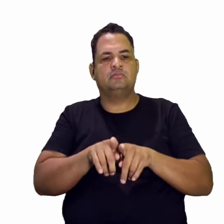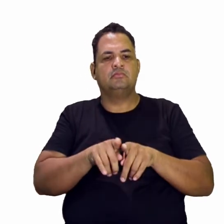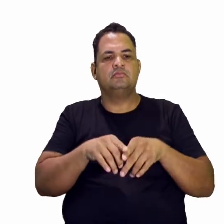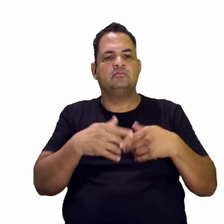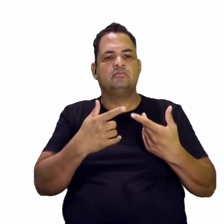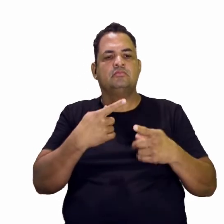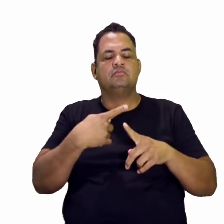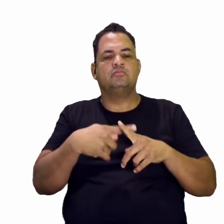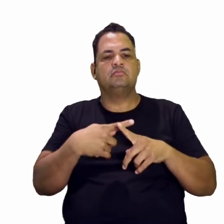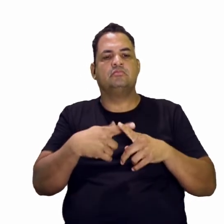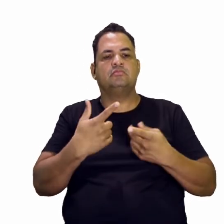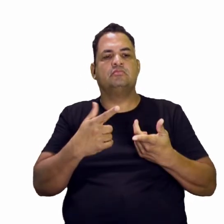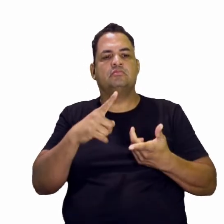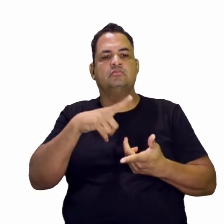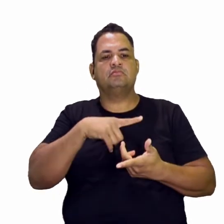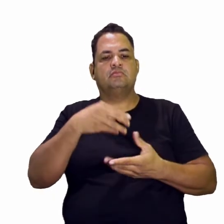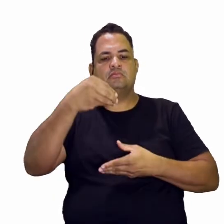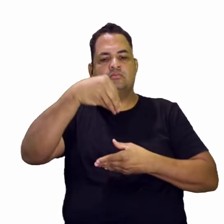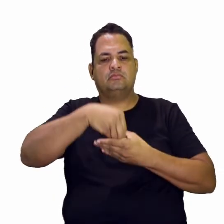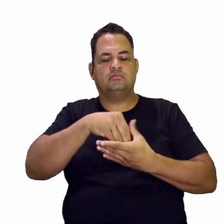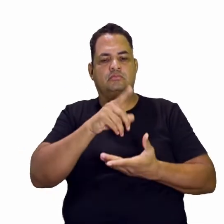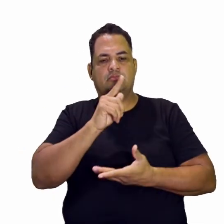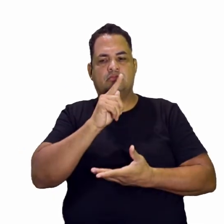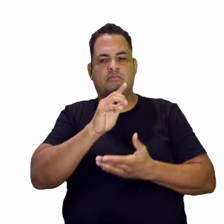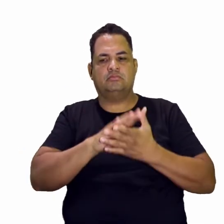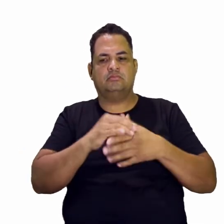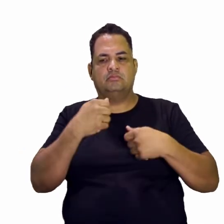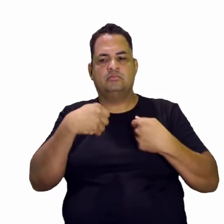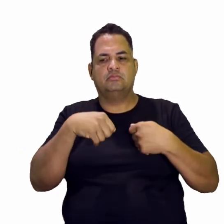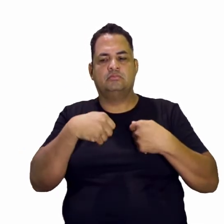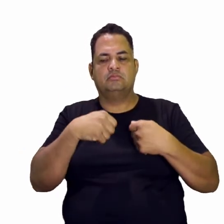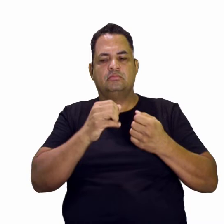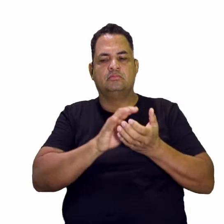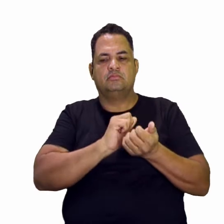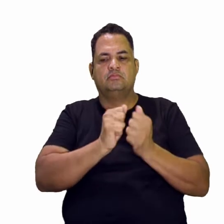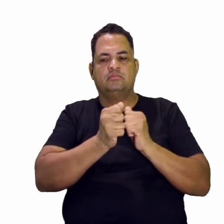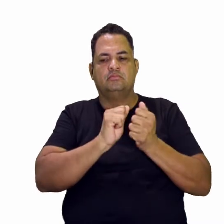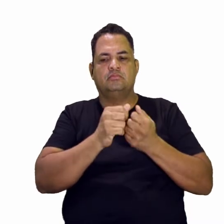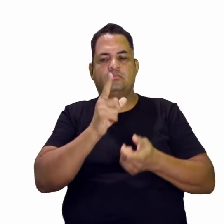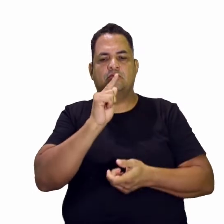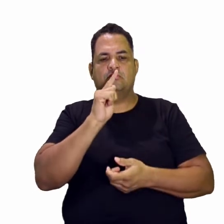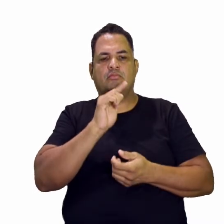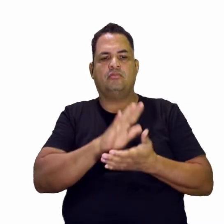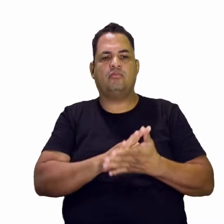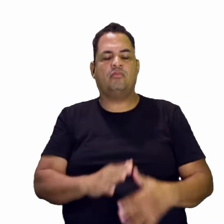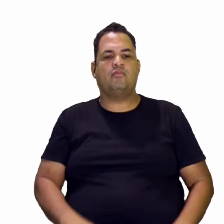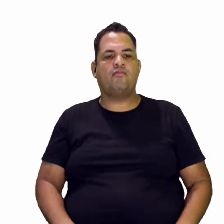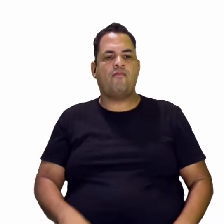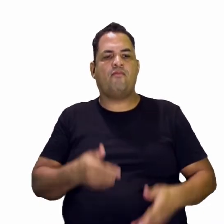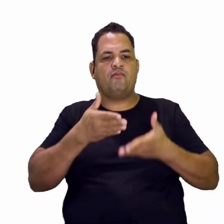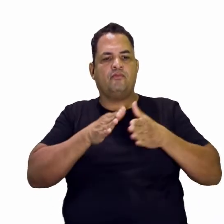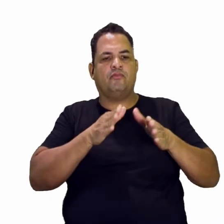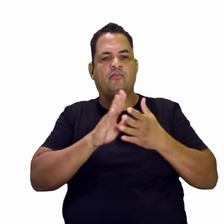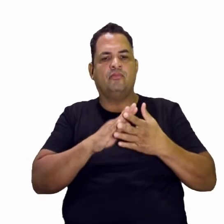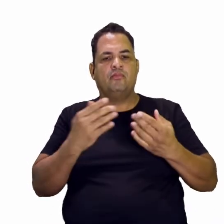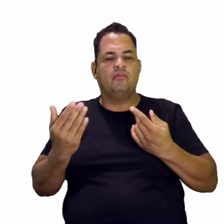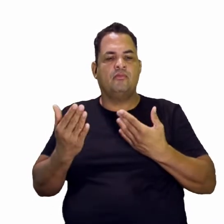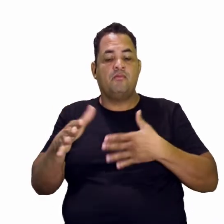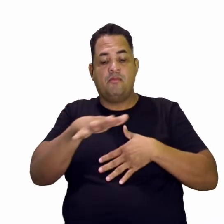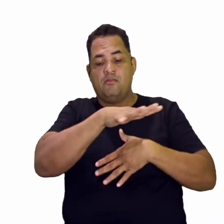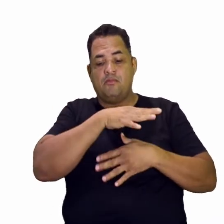esses organismos normalmente estão presentes dentro do ambiente aquático, então eles precisam fazer esse controle, tá? Reprodução e o relacionamento com